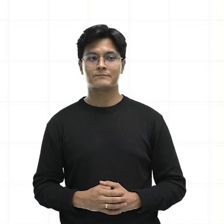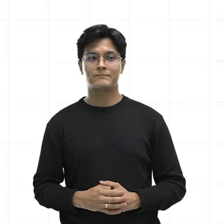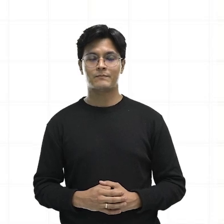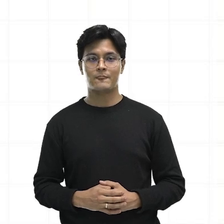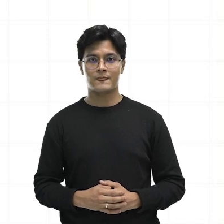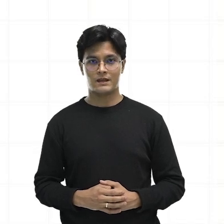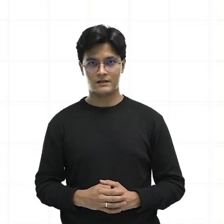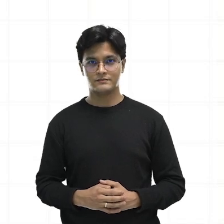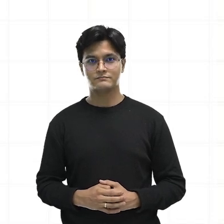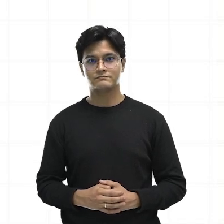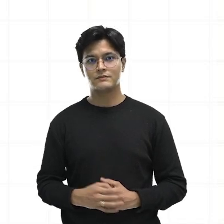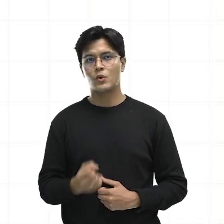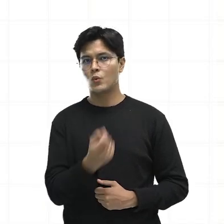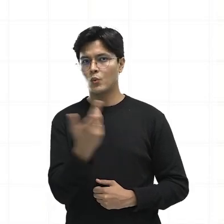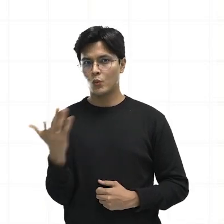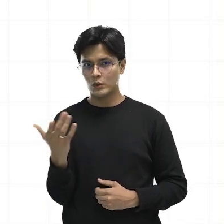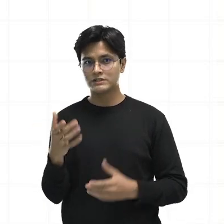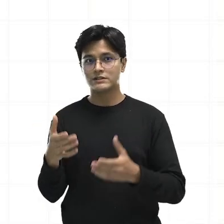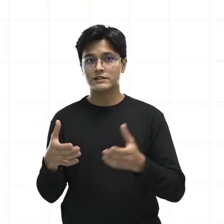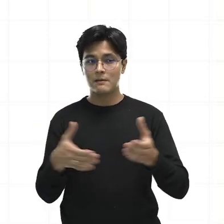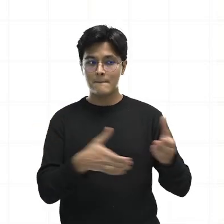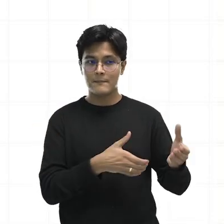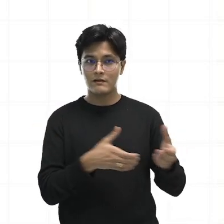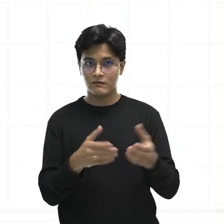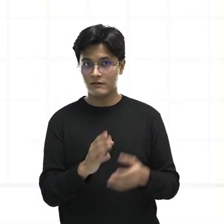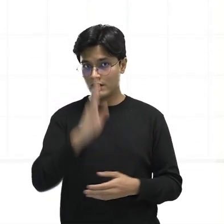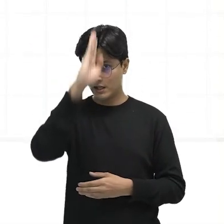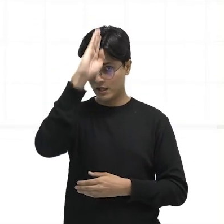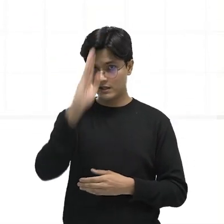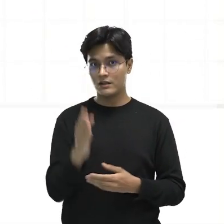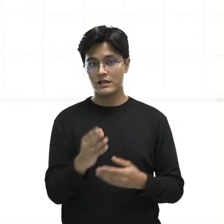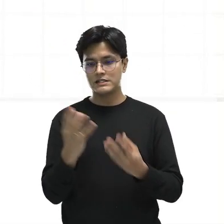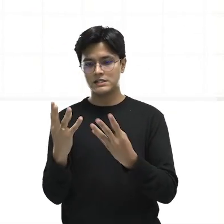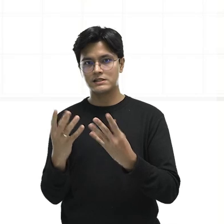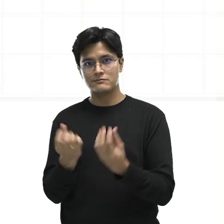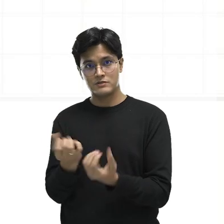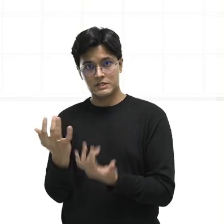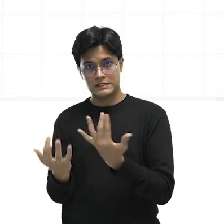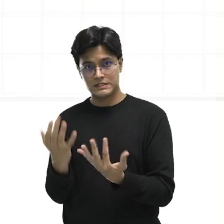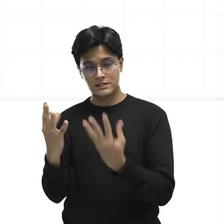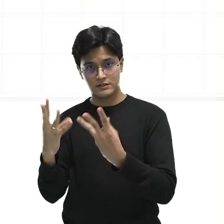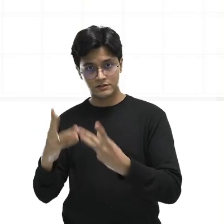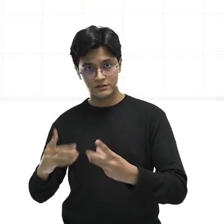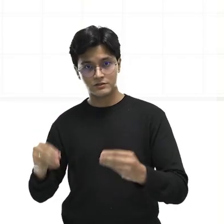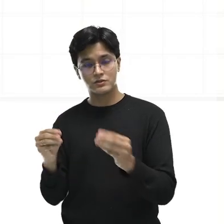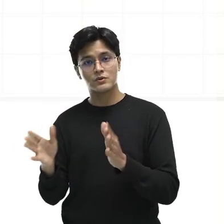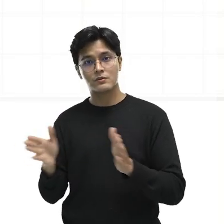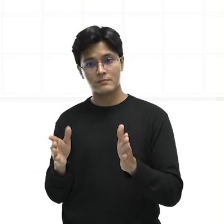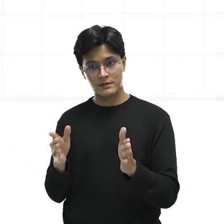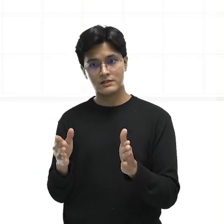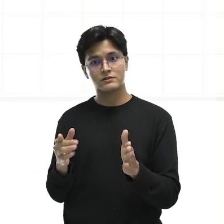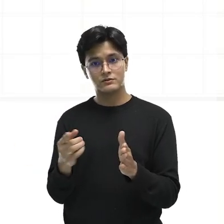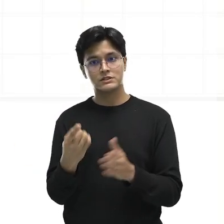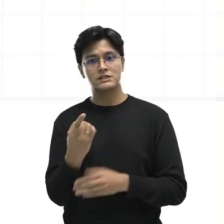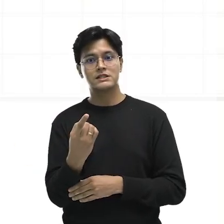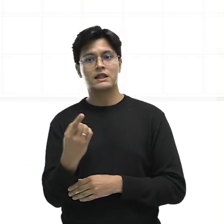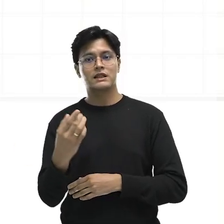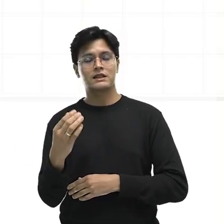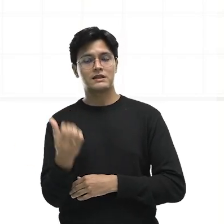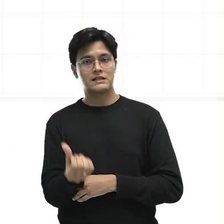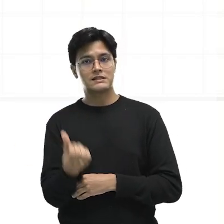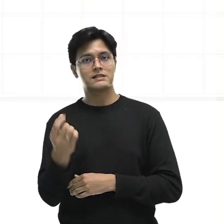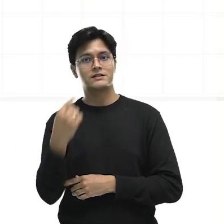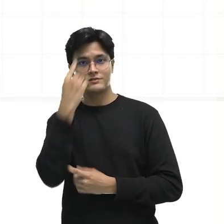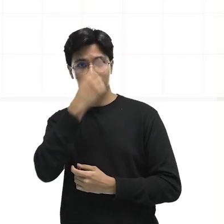10 bombeiros podem apagar o incêndio em 6 horas. Quantas horas levariam 15 bombeiros para apagar o mesmo incêndio? Muito